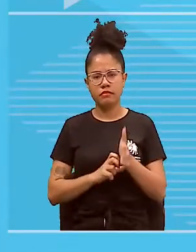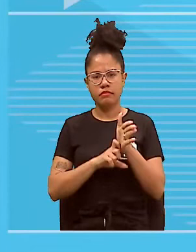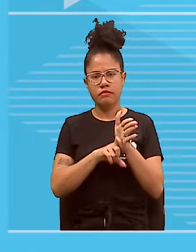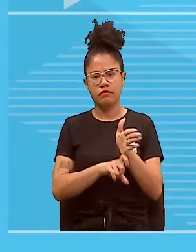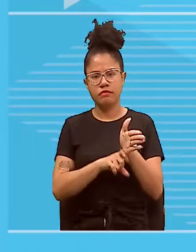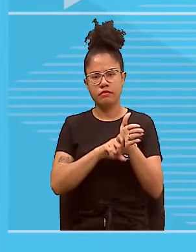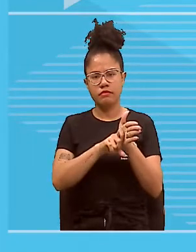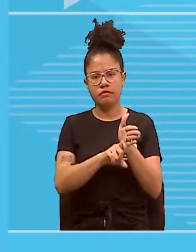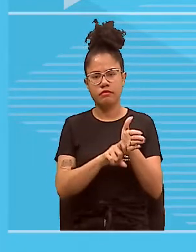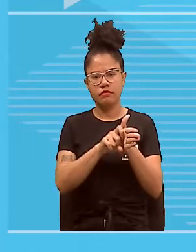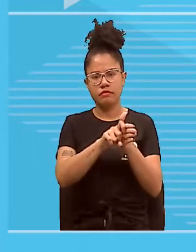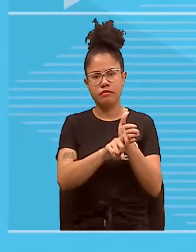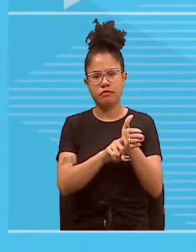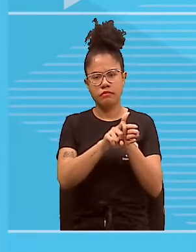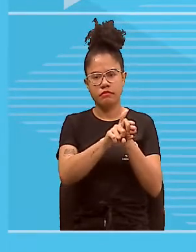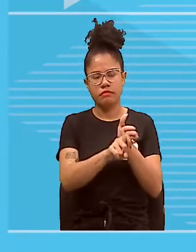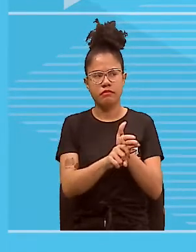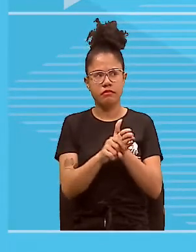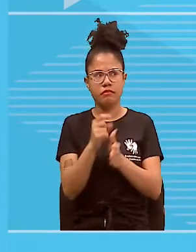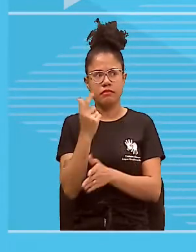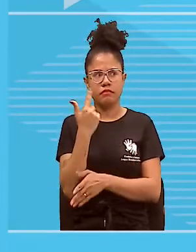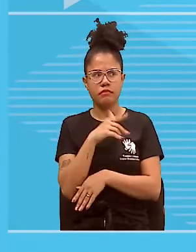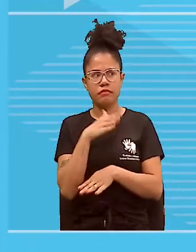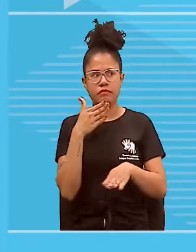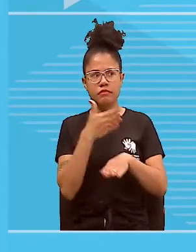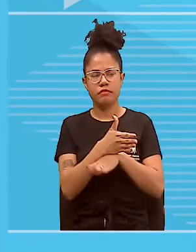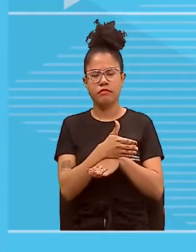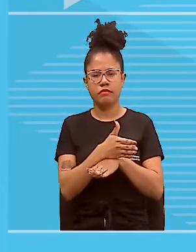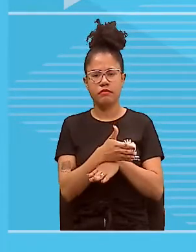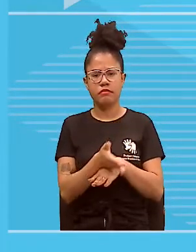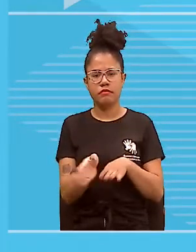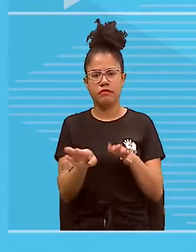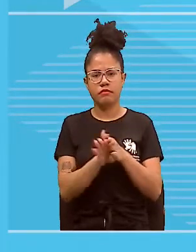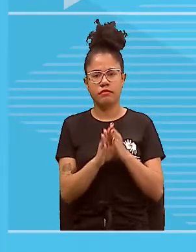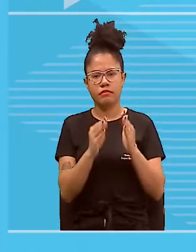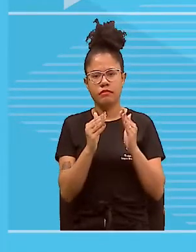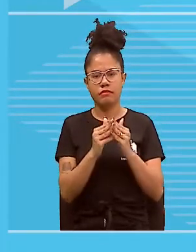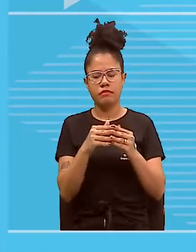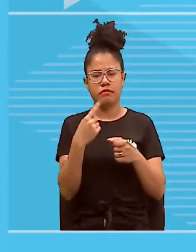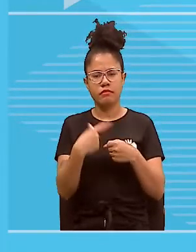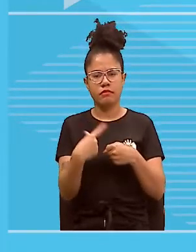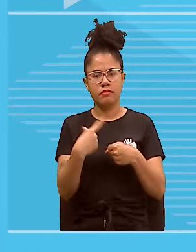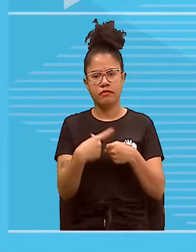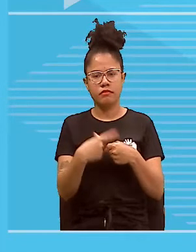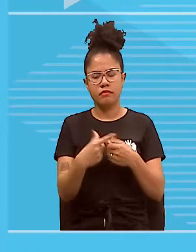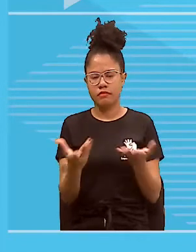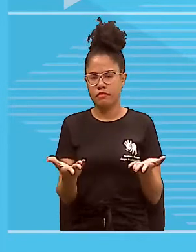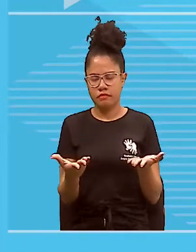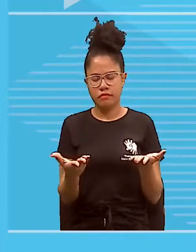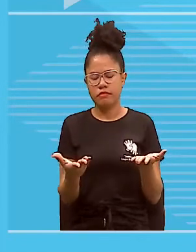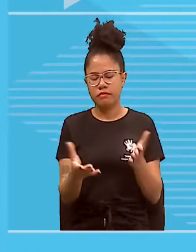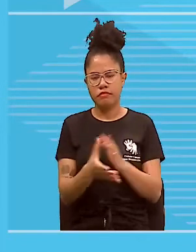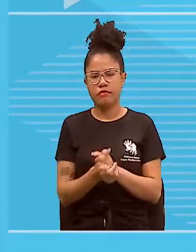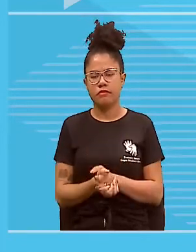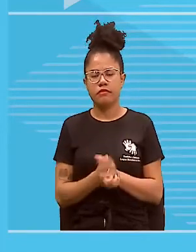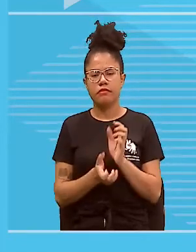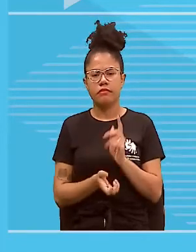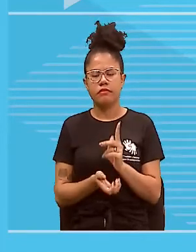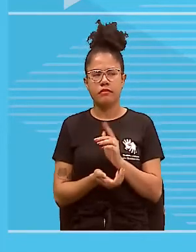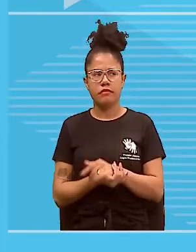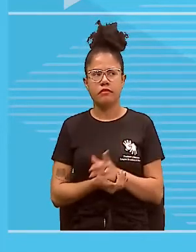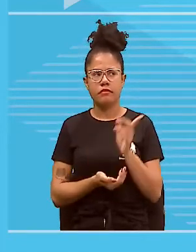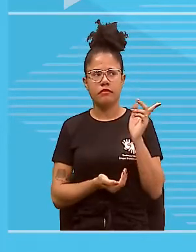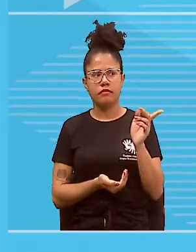passar e conseguir pegar o trem para ir para uma grande cidade demonstrando esse cenário